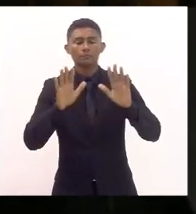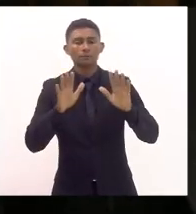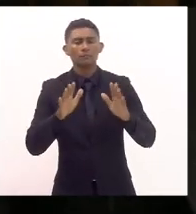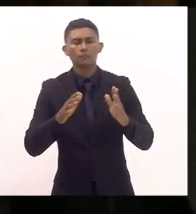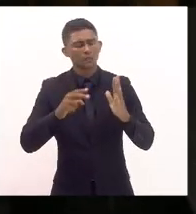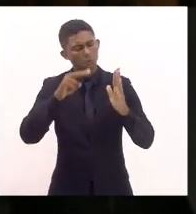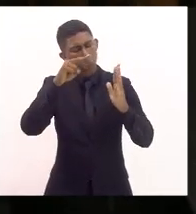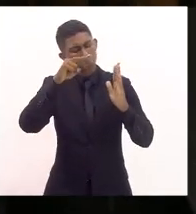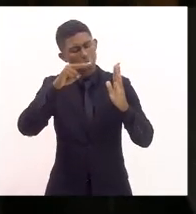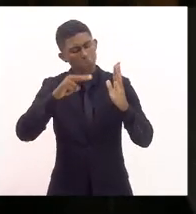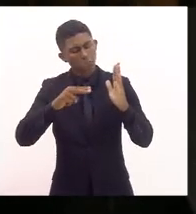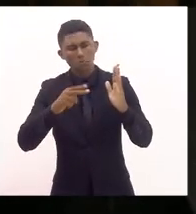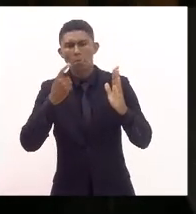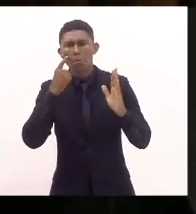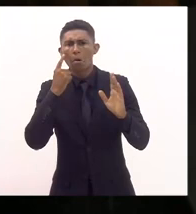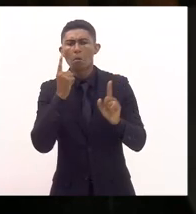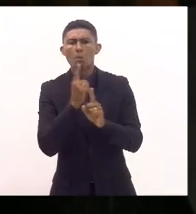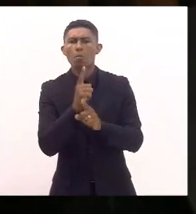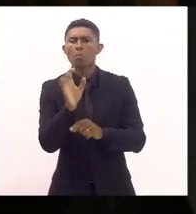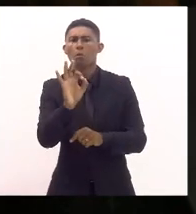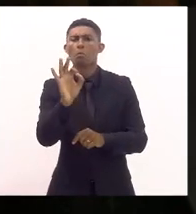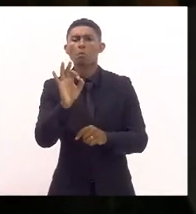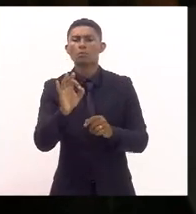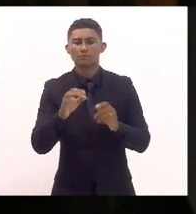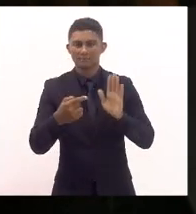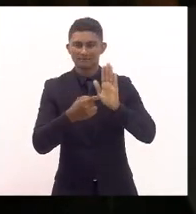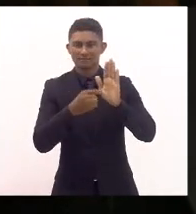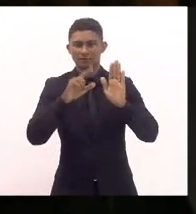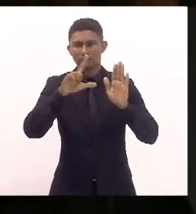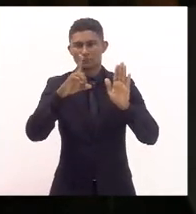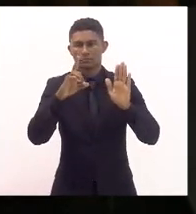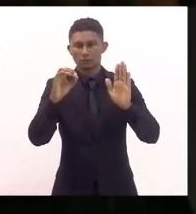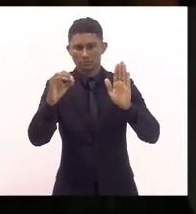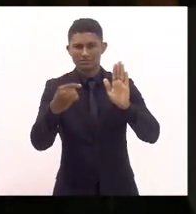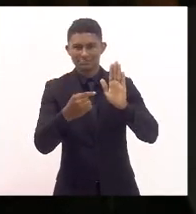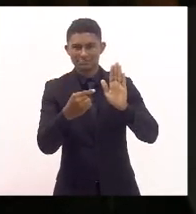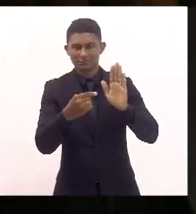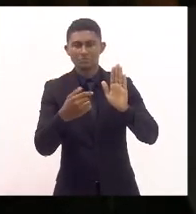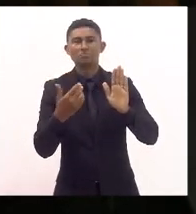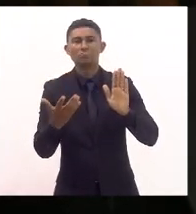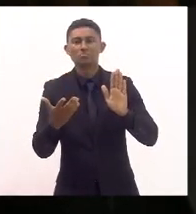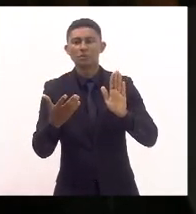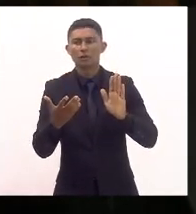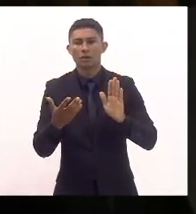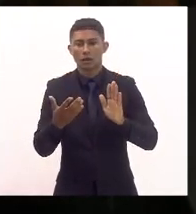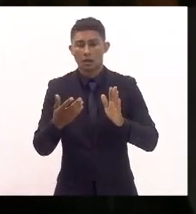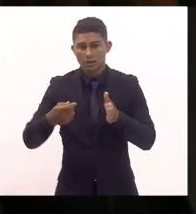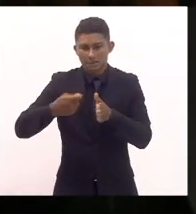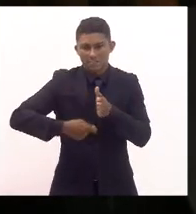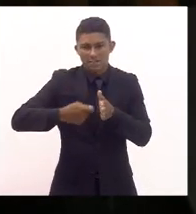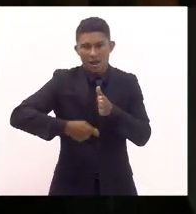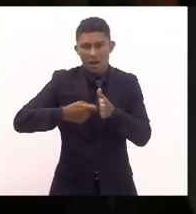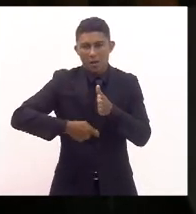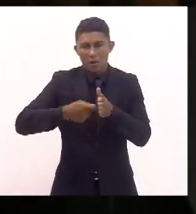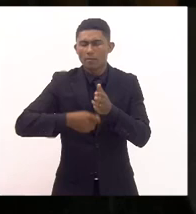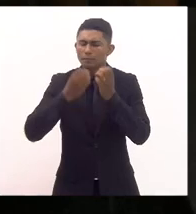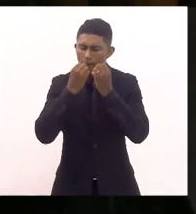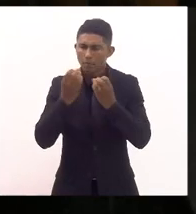encontra na LD o quantos esses incentivos fiscais